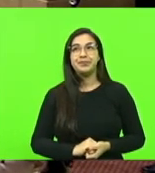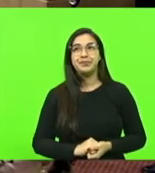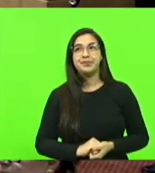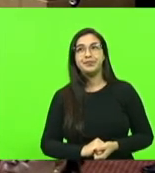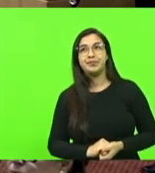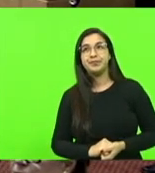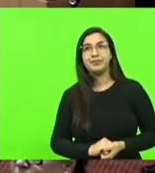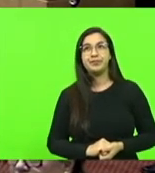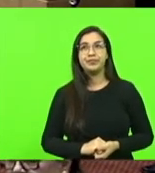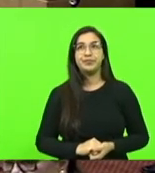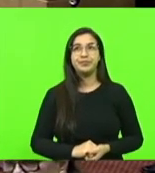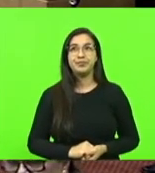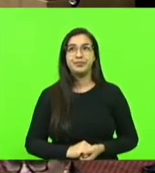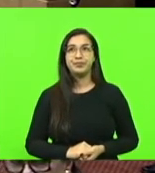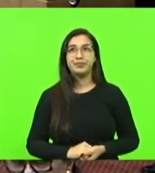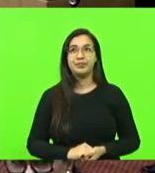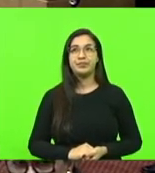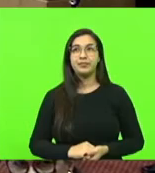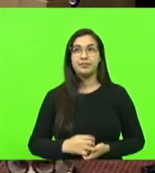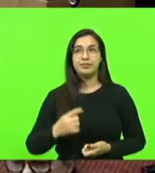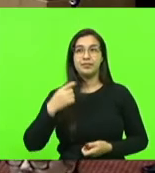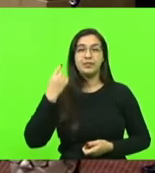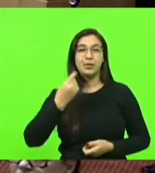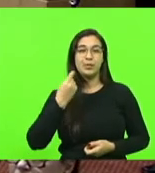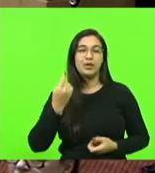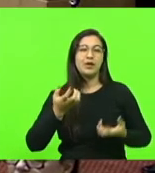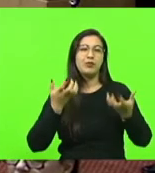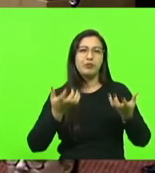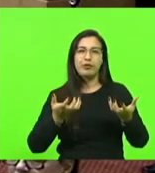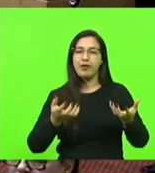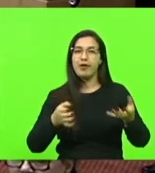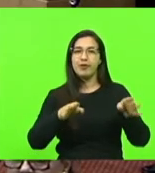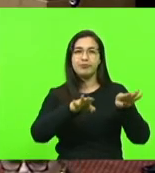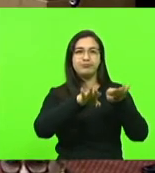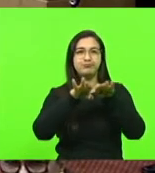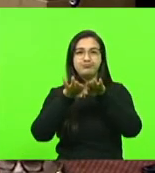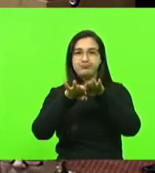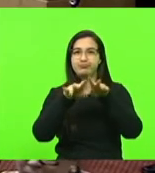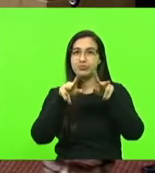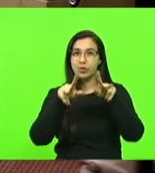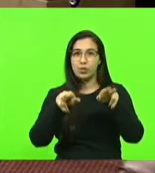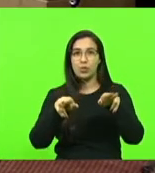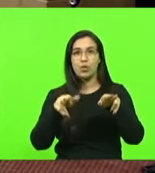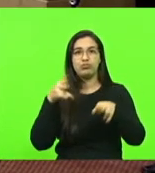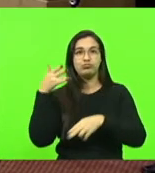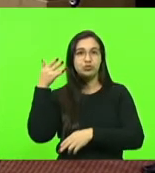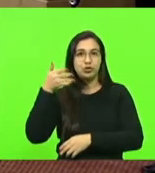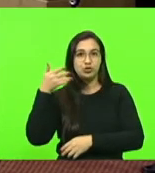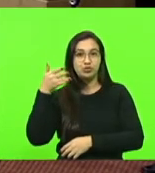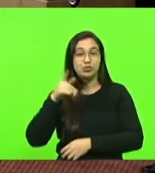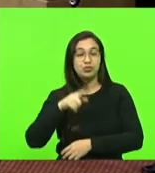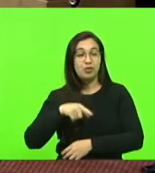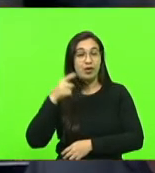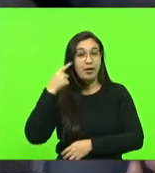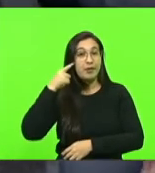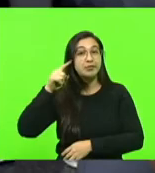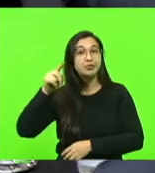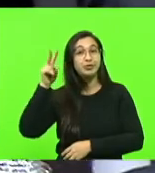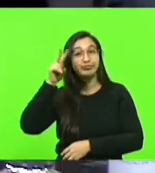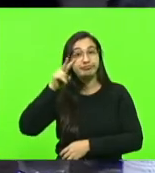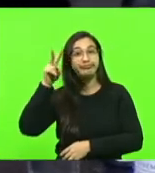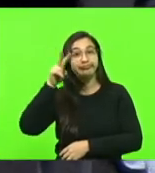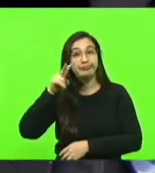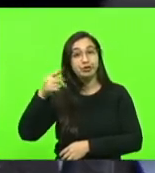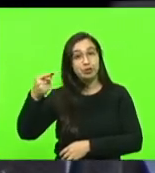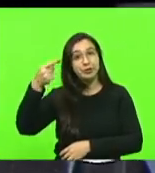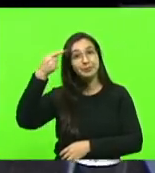Senhores deputados, eu queria seguir a mesma linha de todos vocês, entender que esse é um dia histórico de verdade, fundamentalmente para a